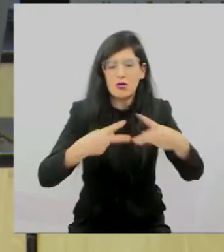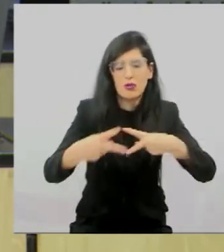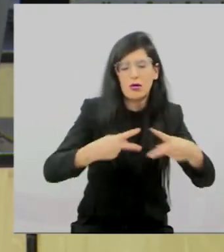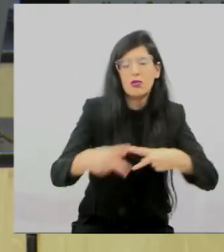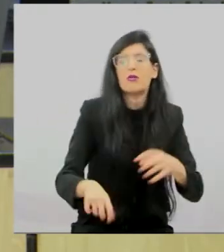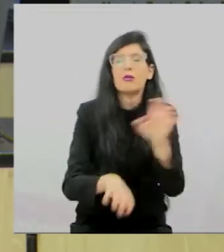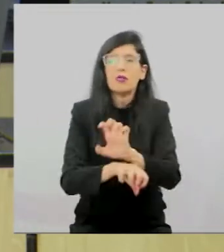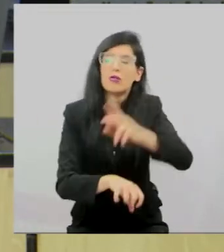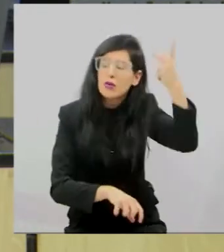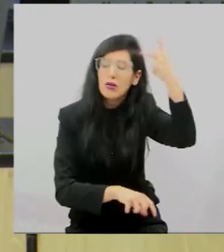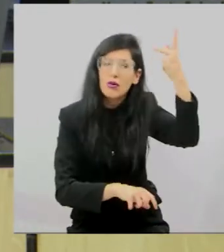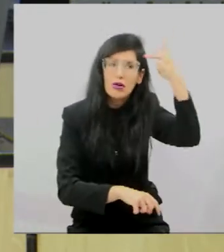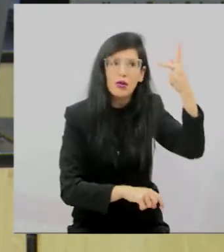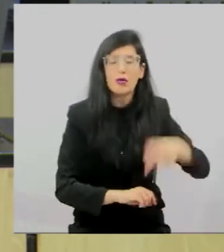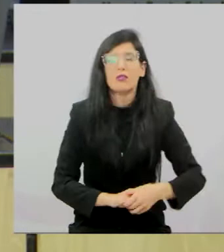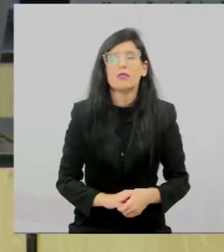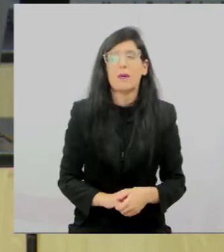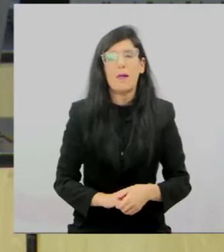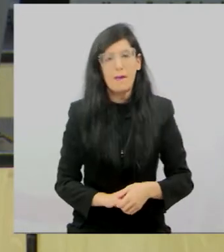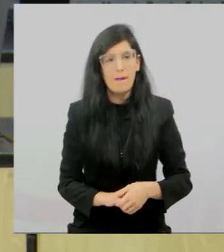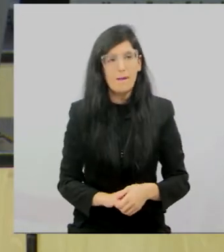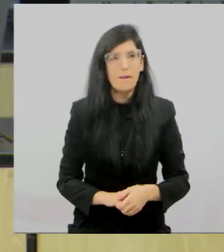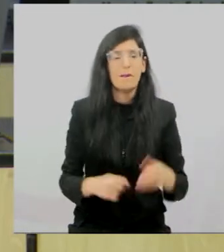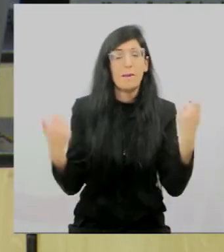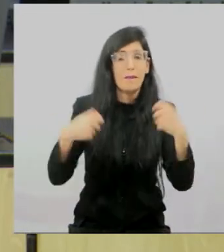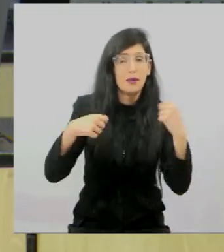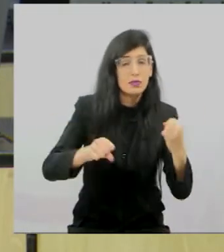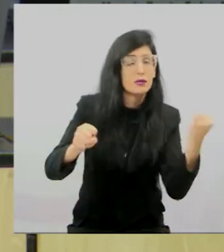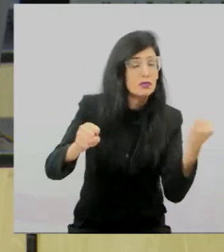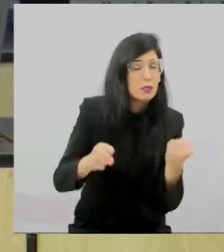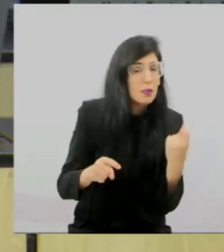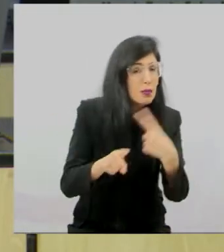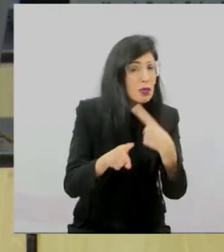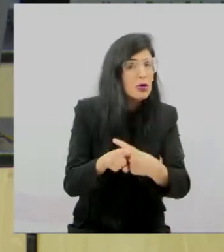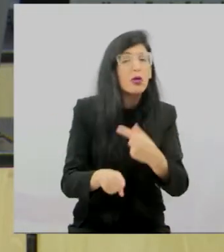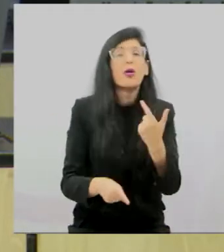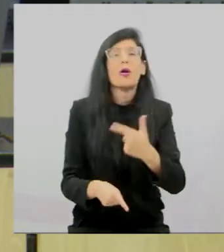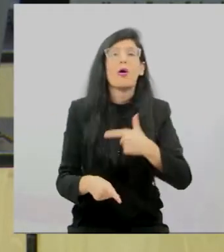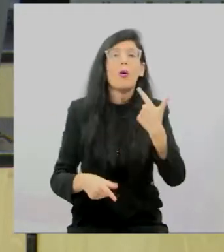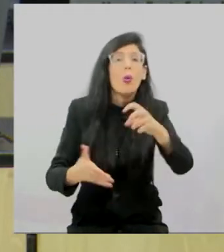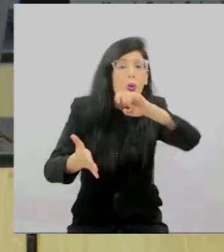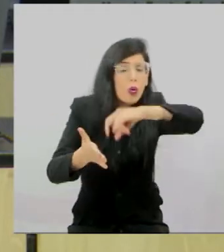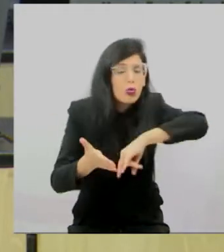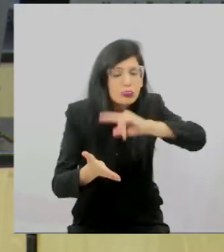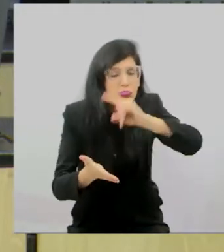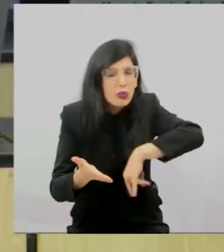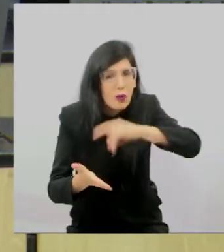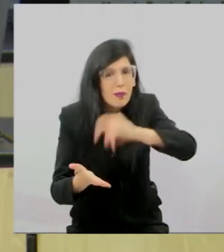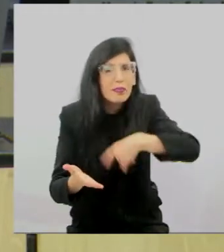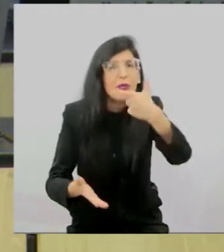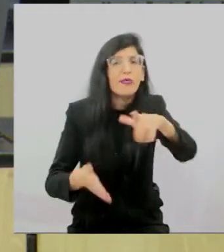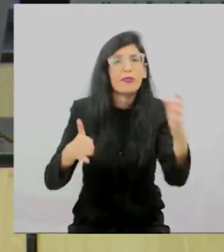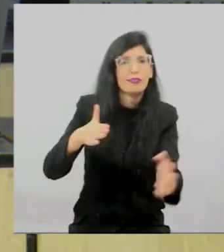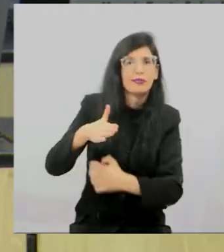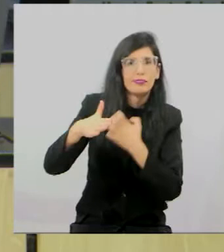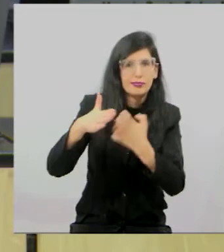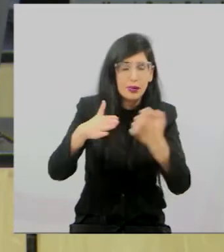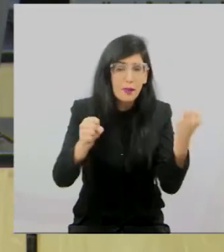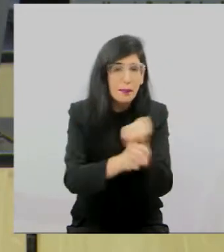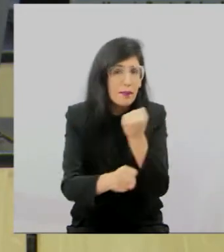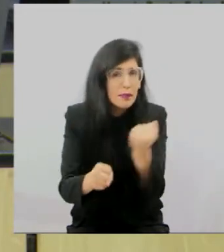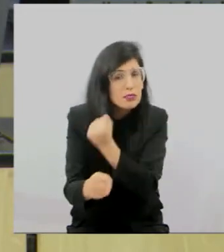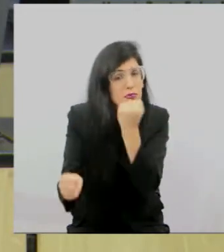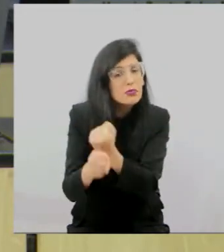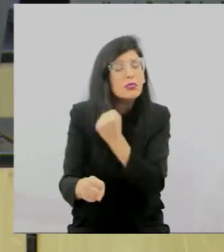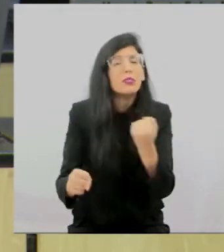estado de São Paulo, por oportunidade da renovação contratual da concessão da rodovia, que beneficiará os munícipes das 2